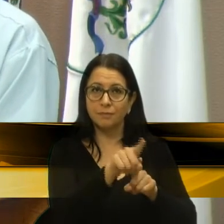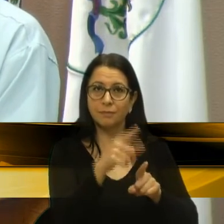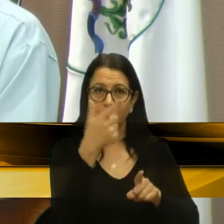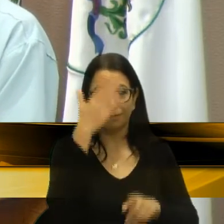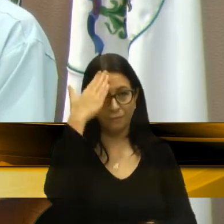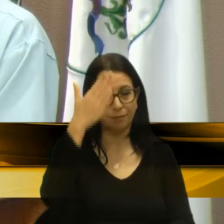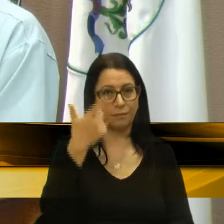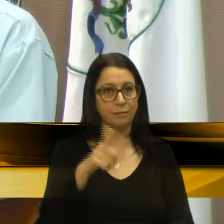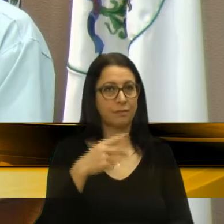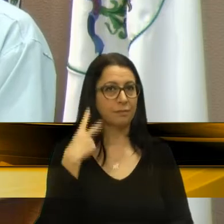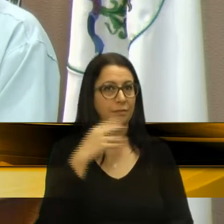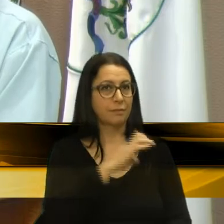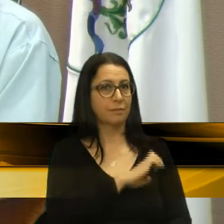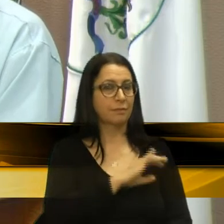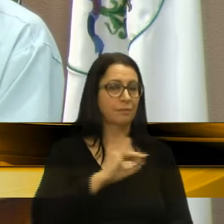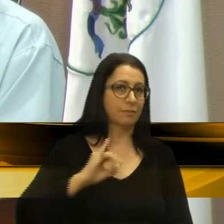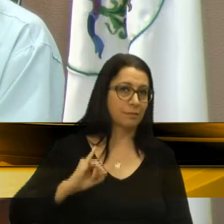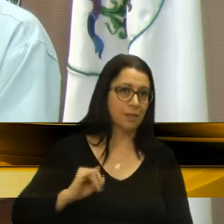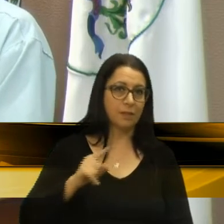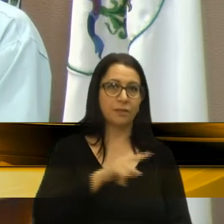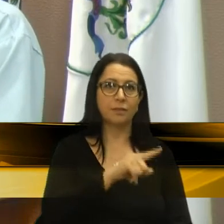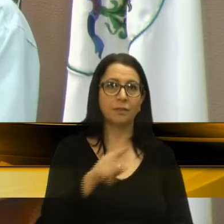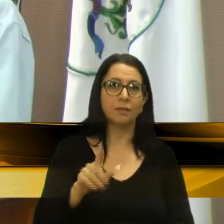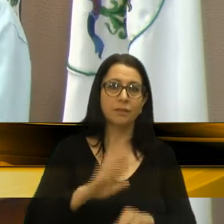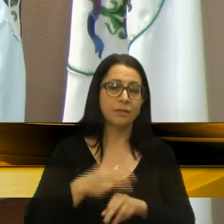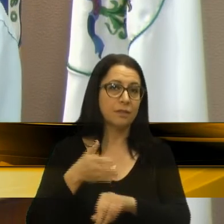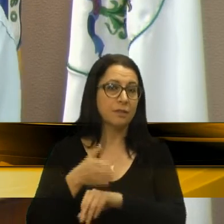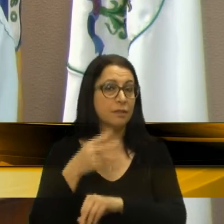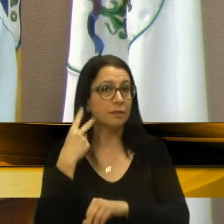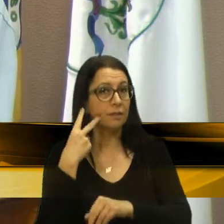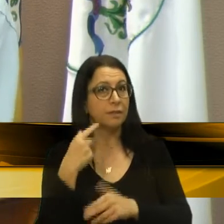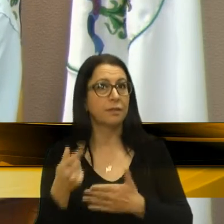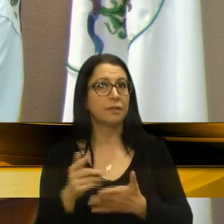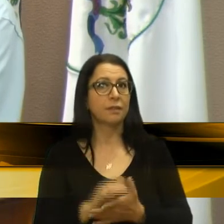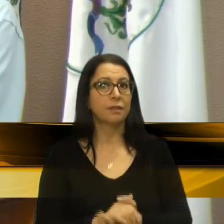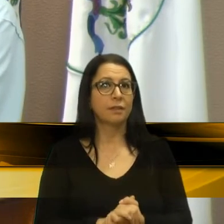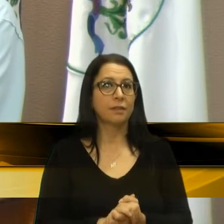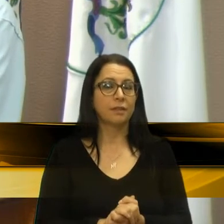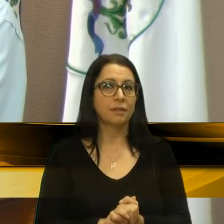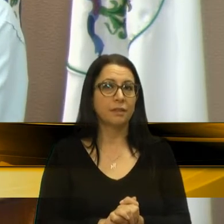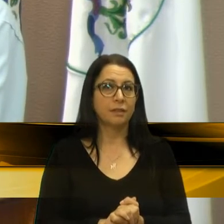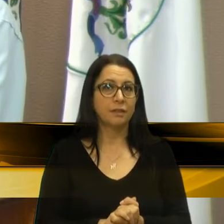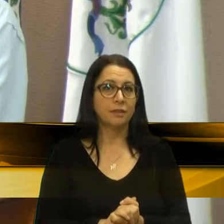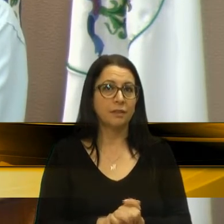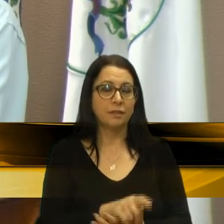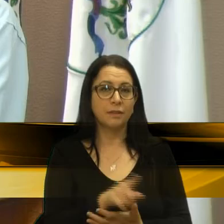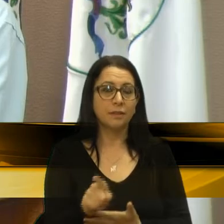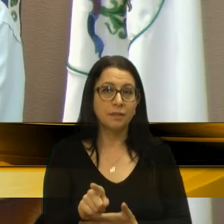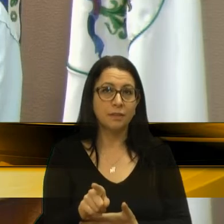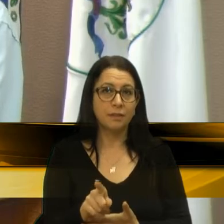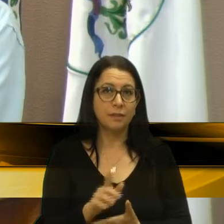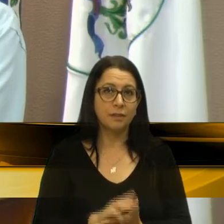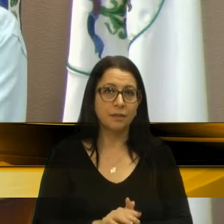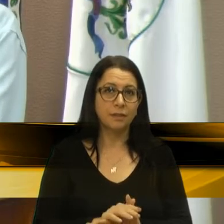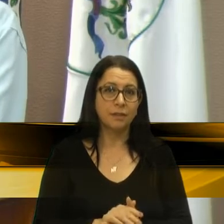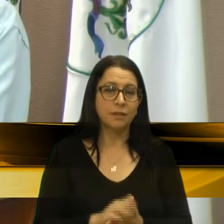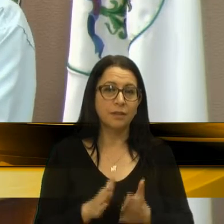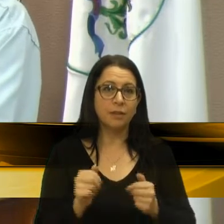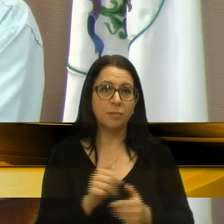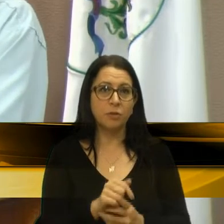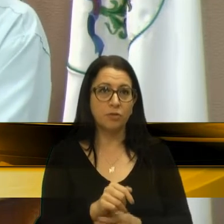dona de casa a comissão e os demais vereadores que que acatou essa é a nossa esse nosso pedido